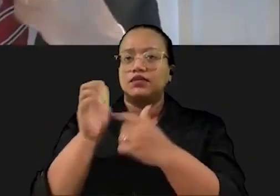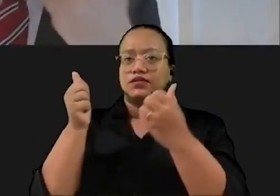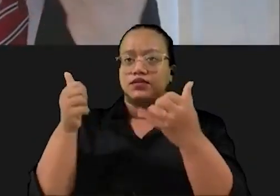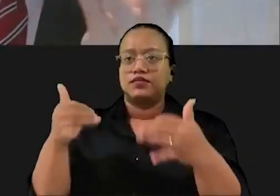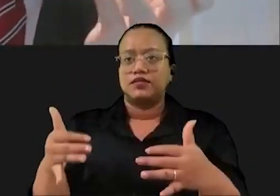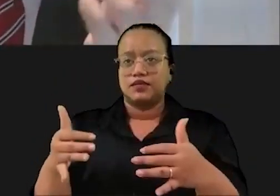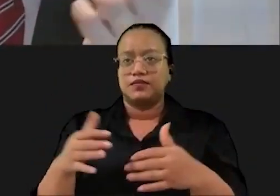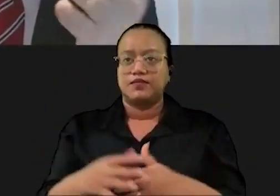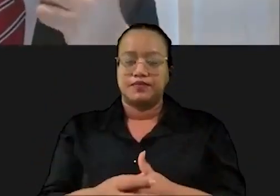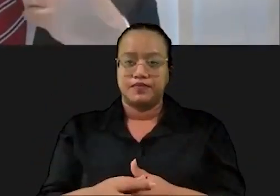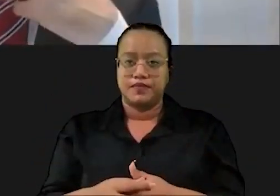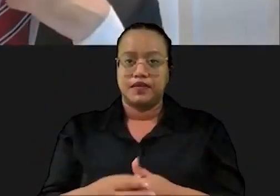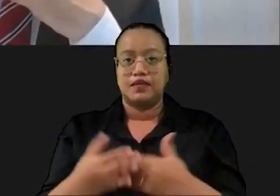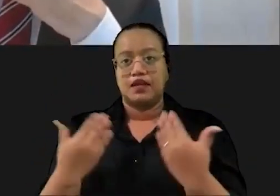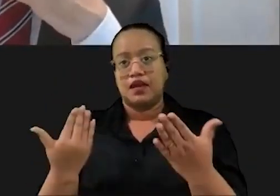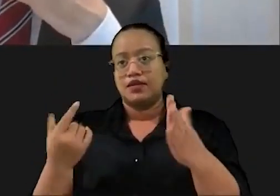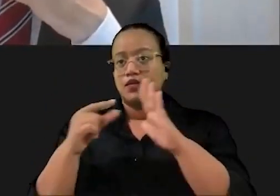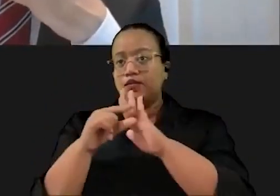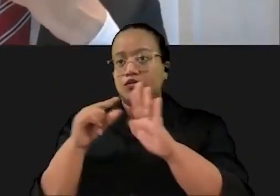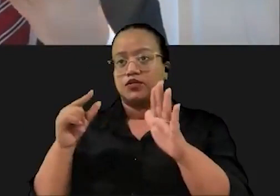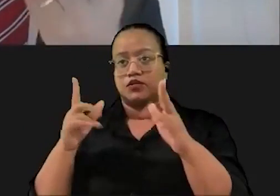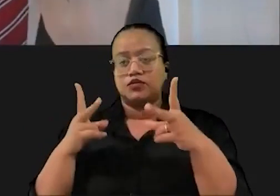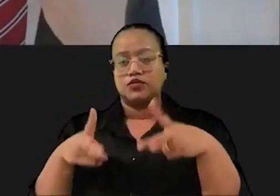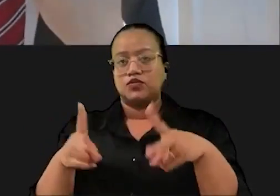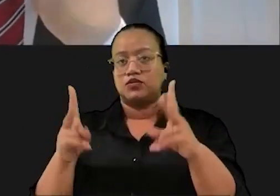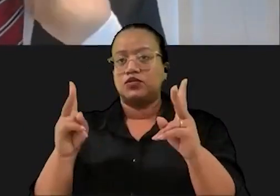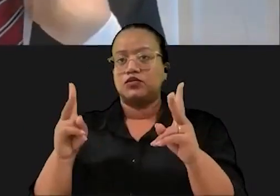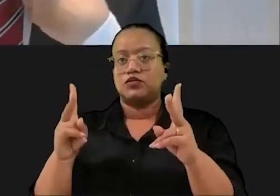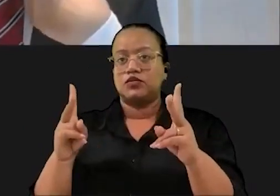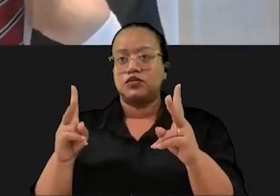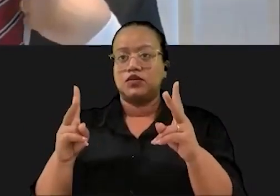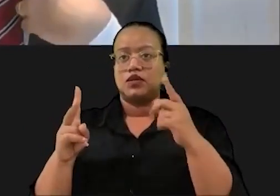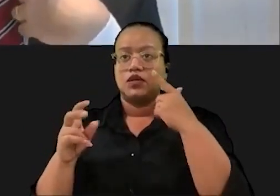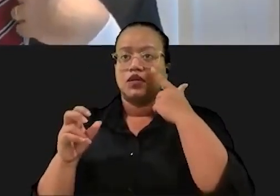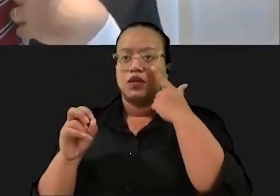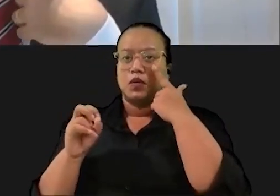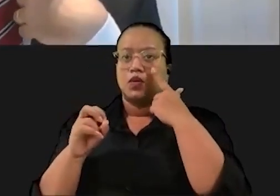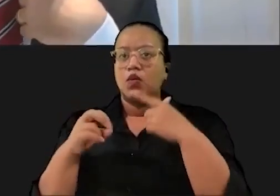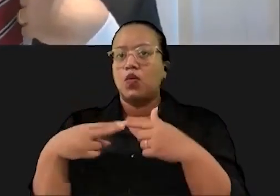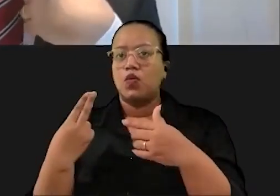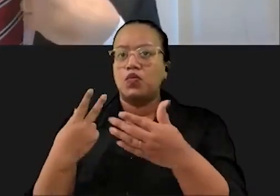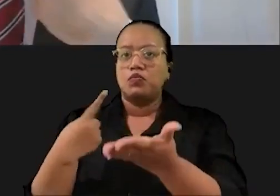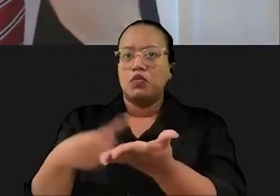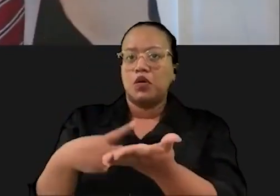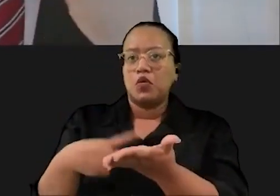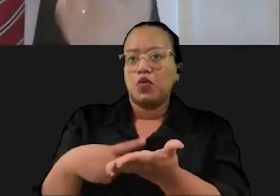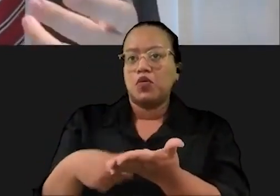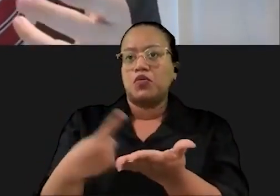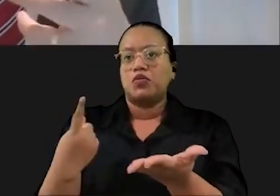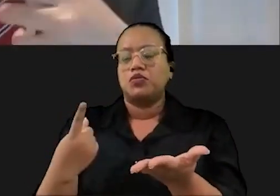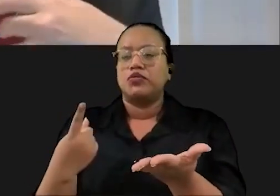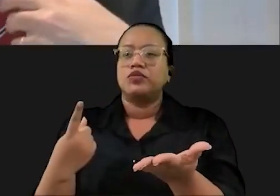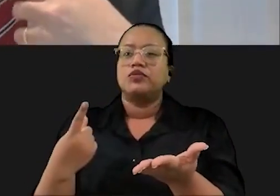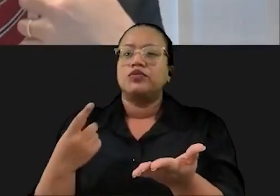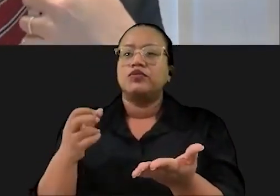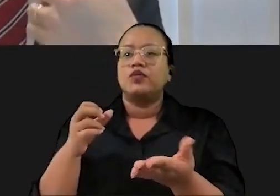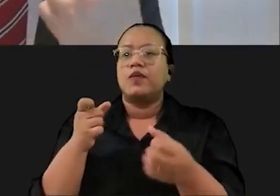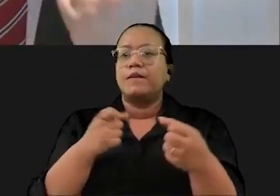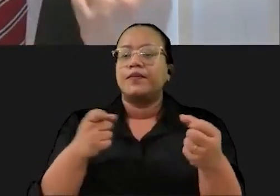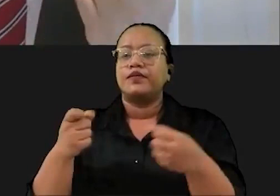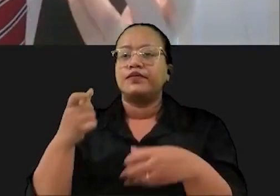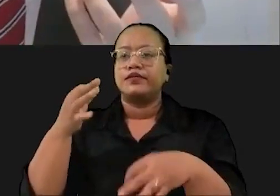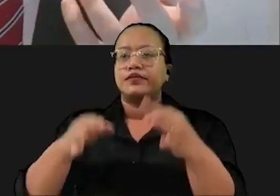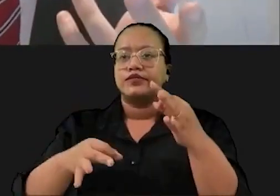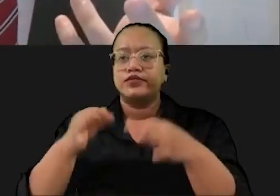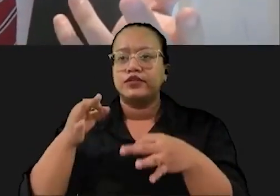termos aí, ou para homologação do acordo, e aí o Poder Judiciário tem a missão de fazer a implantação desse